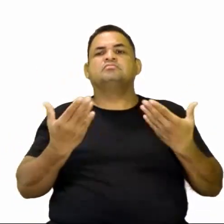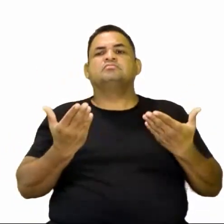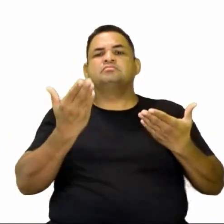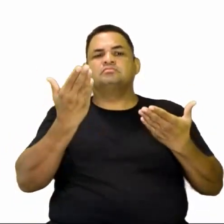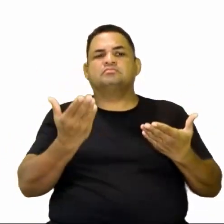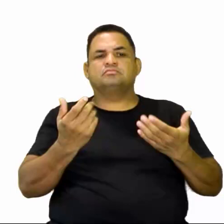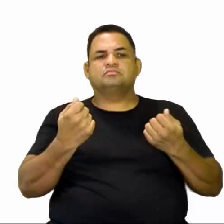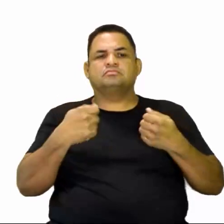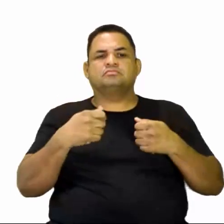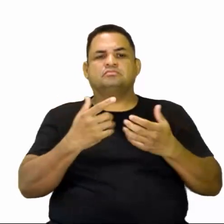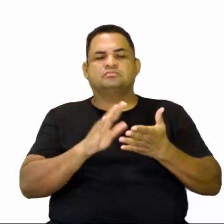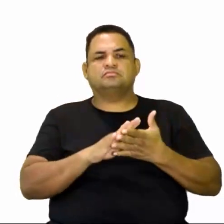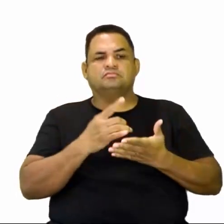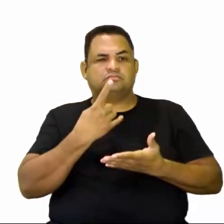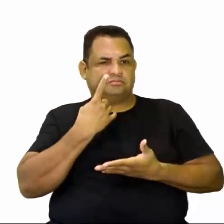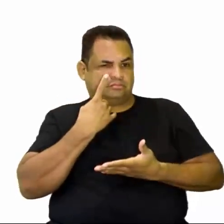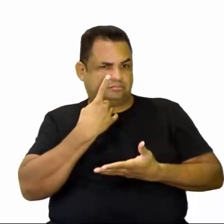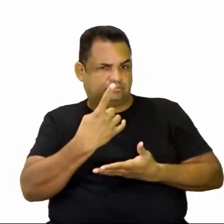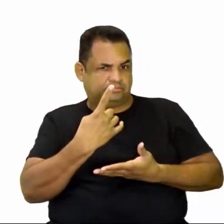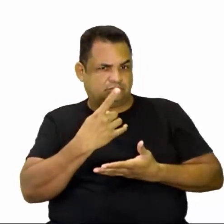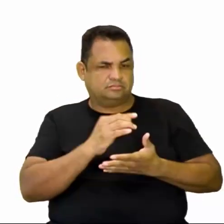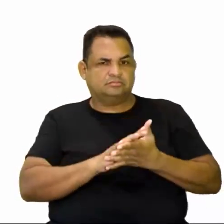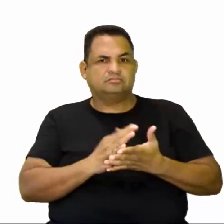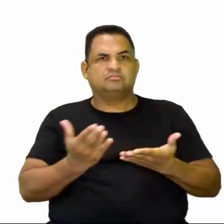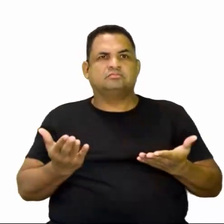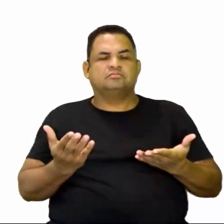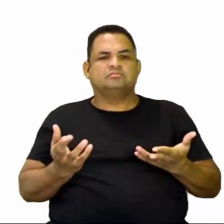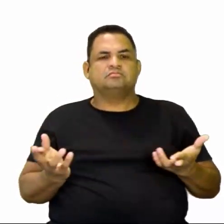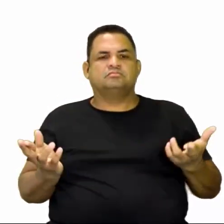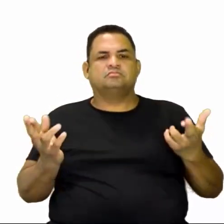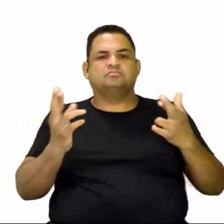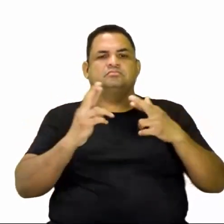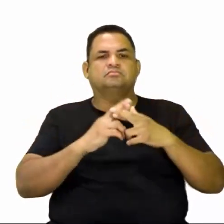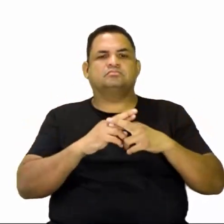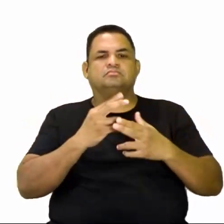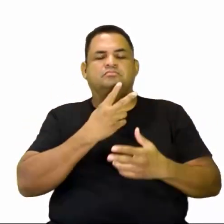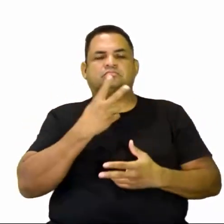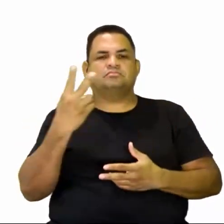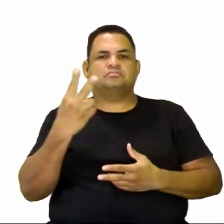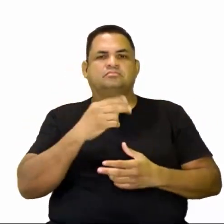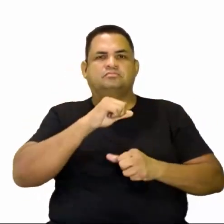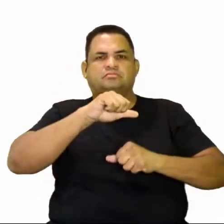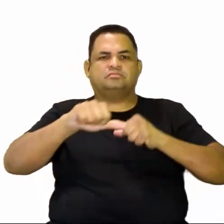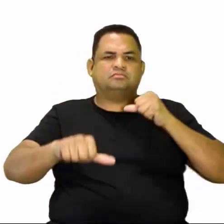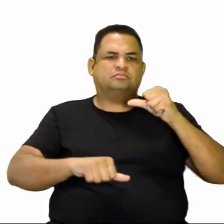qual delas pode ser identificada como reação de dupla troca?